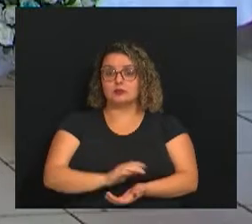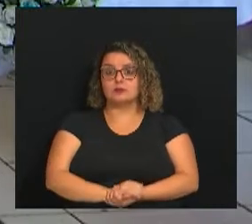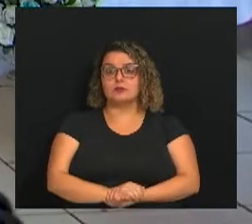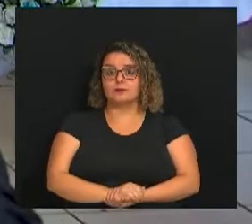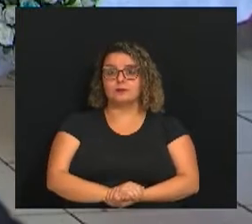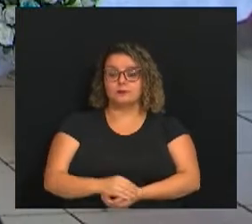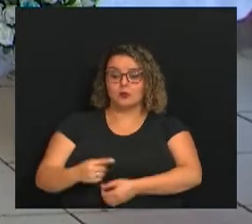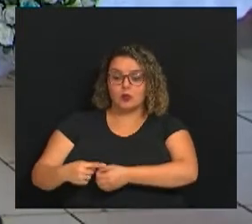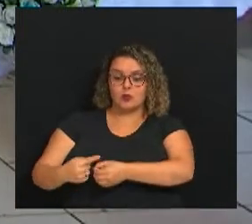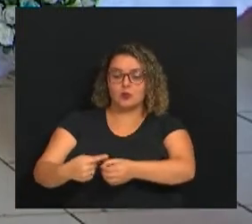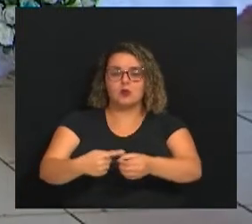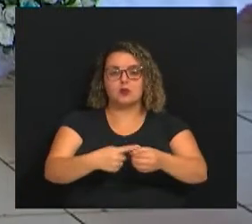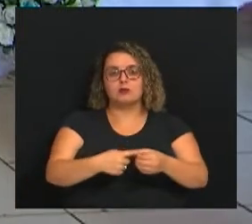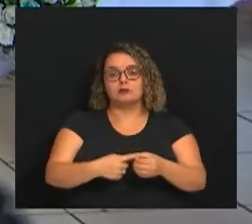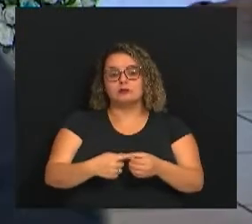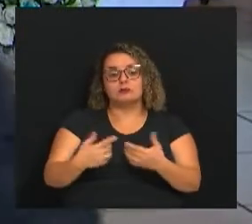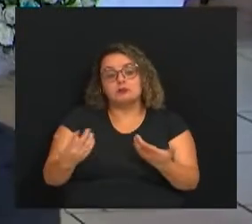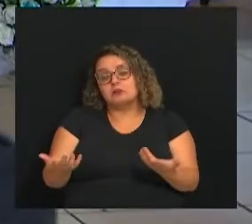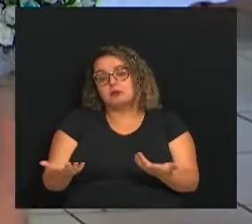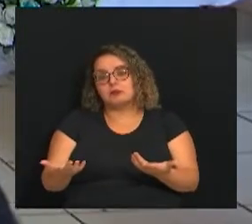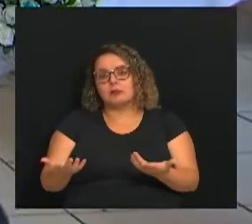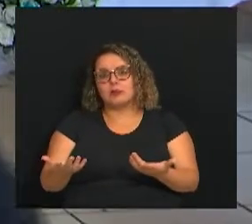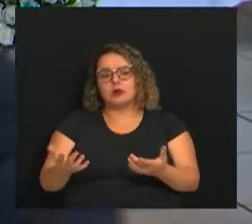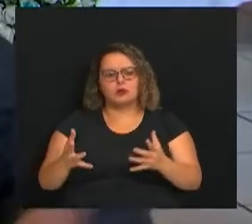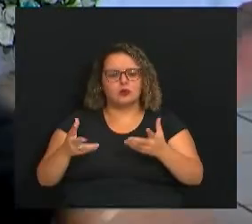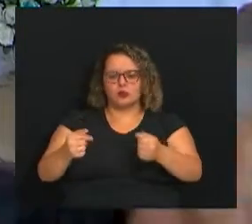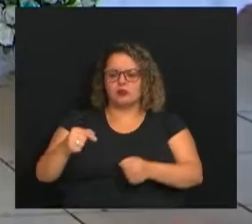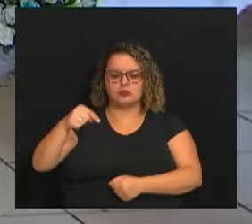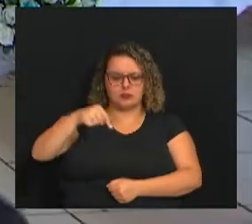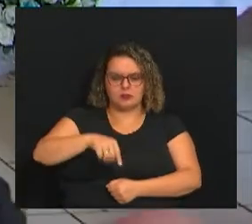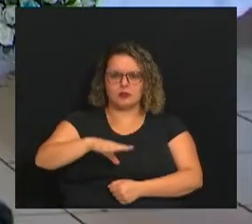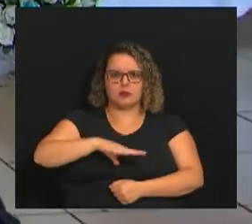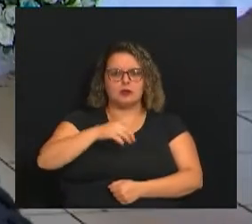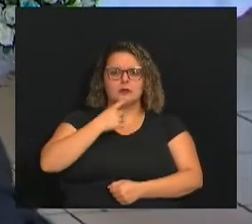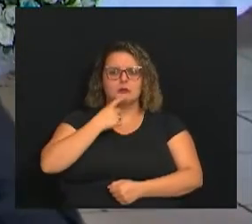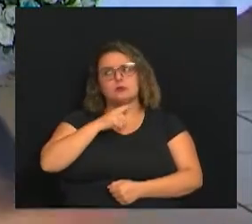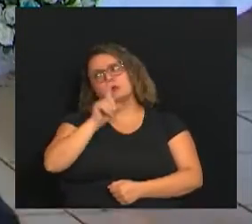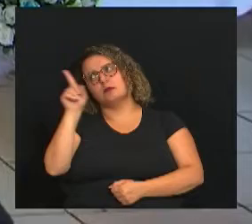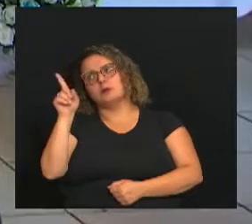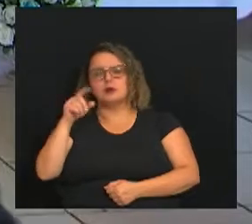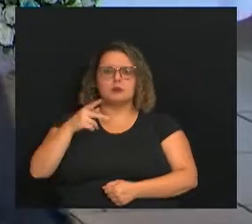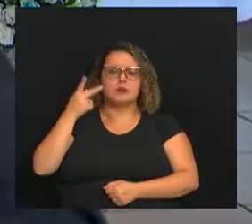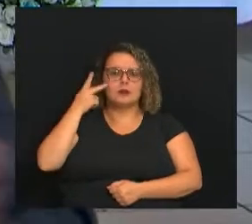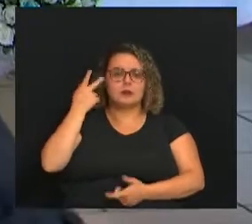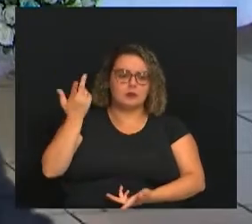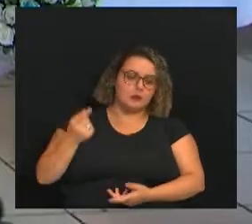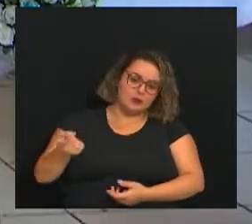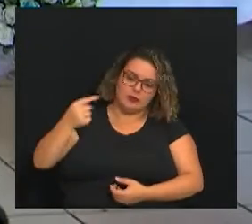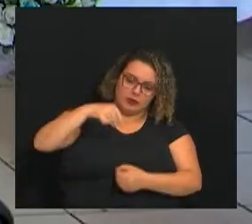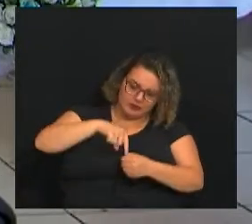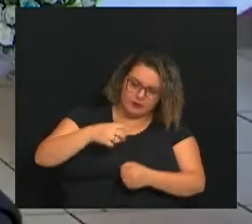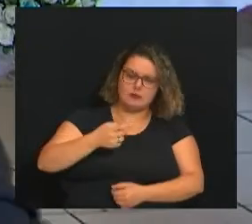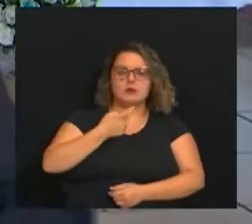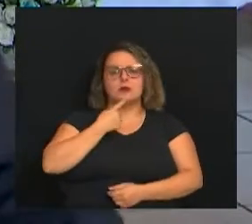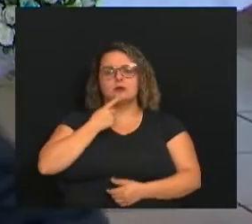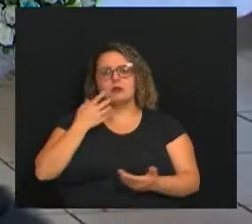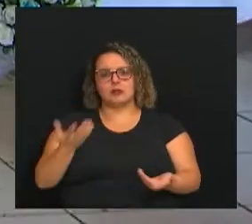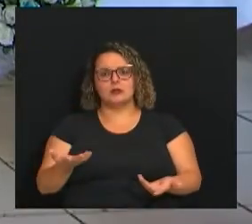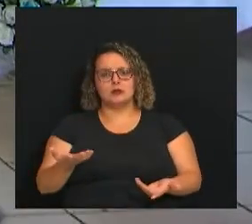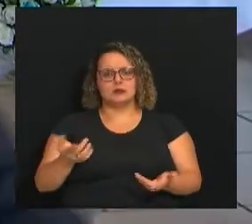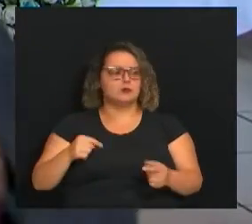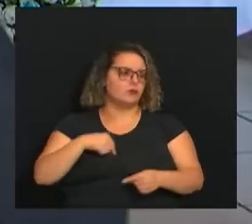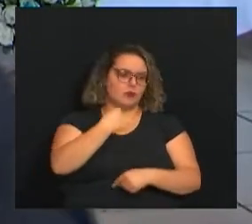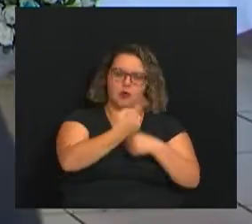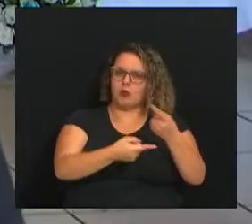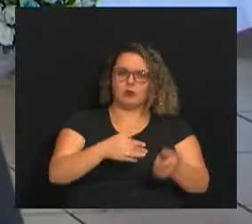região metropolitana não serve de dormitório, e todo mundo sai daqui para ir para a metrópole, Campinas, para trabalhar, para fazer seus afazeres. Ela sai